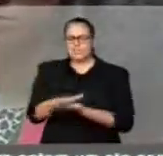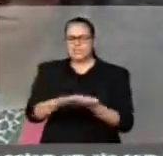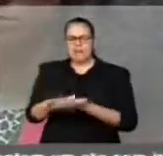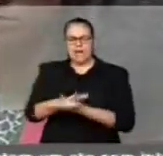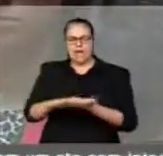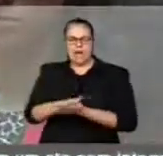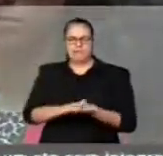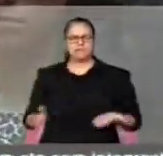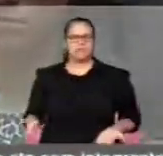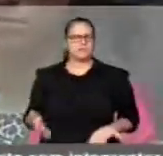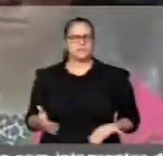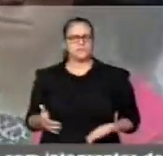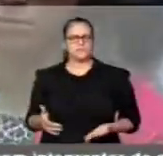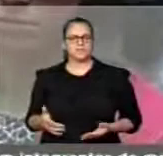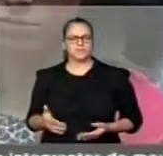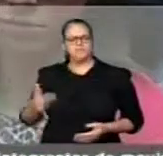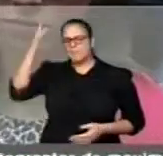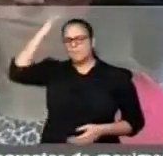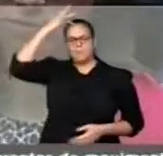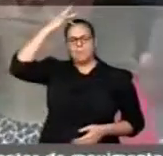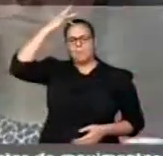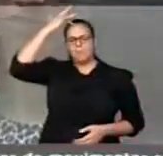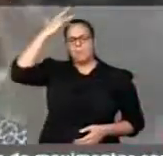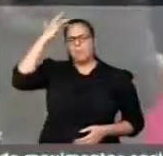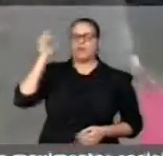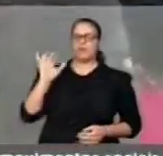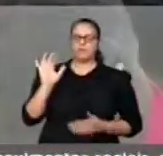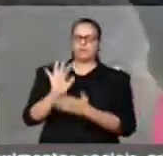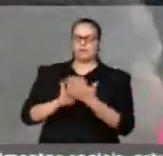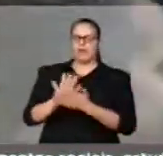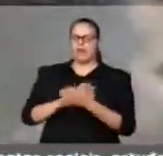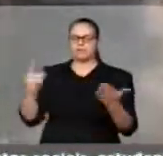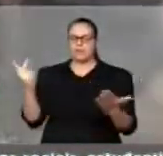se absolutamente nada estivesse acontecendo. Isso é um